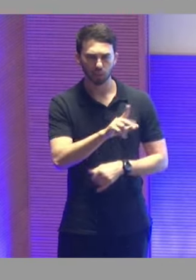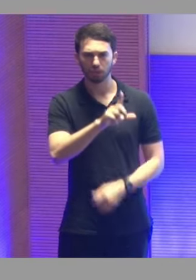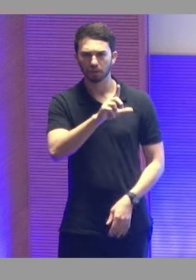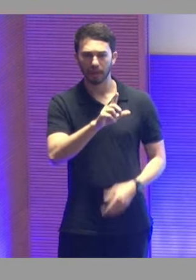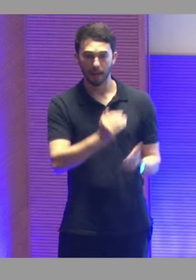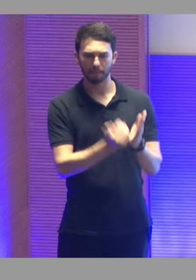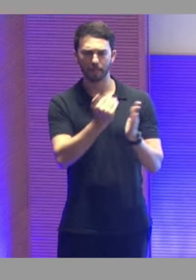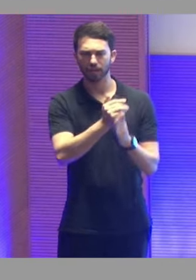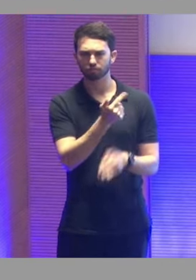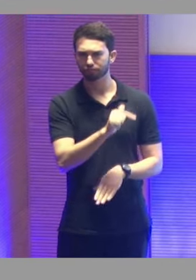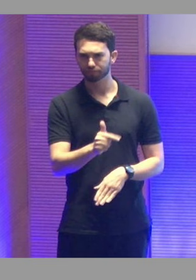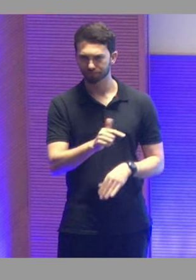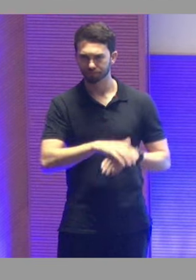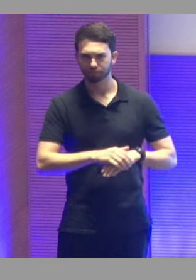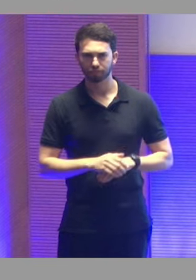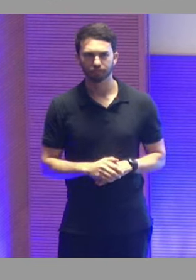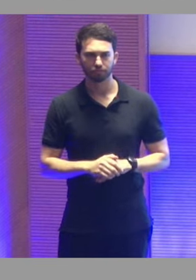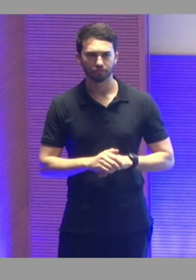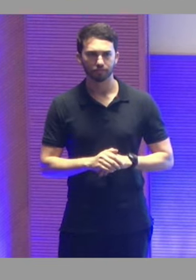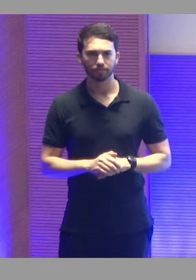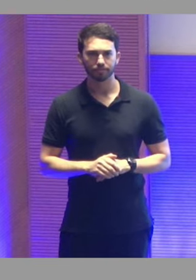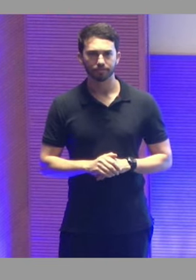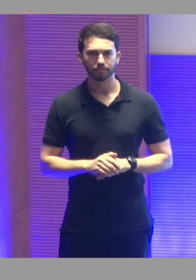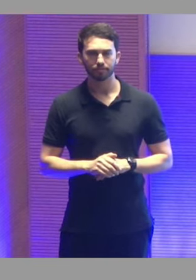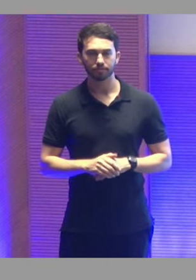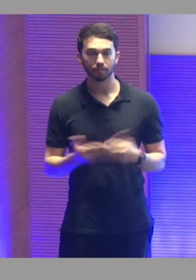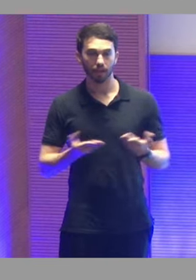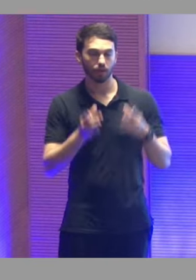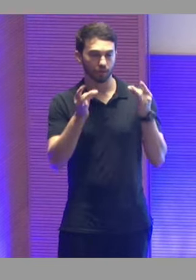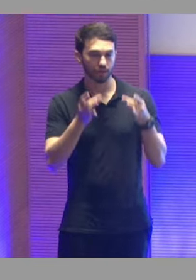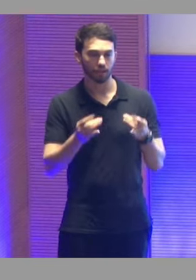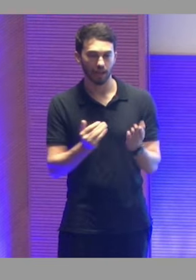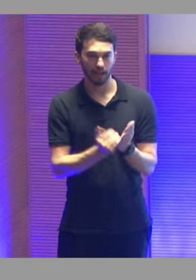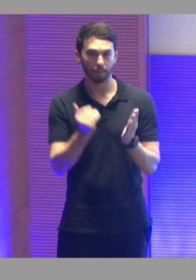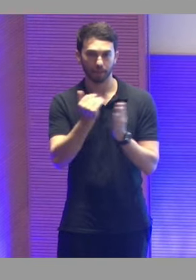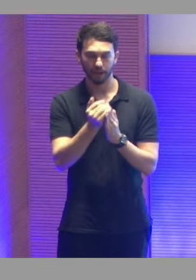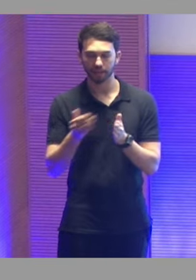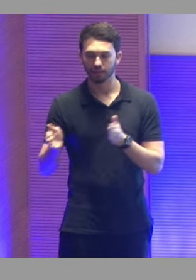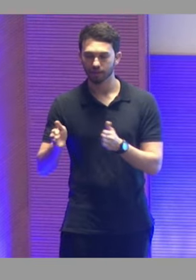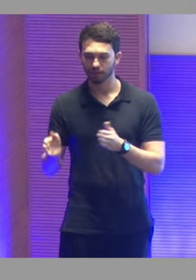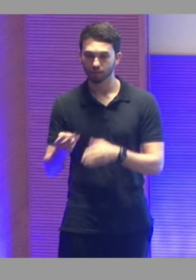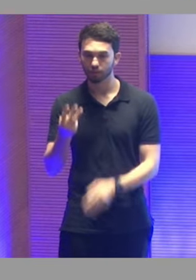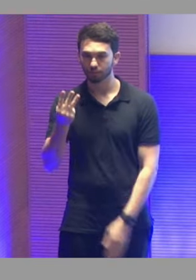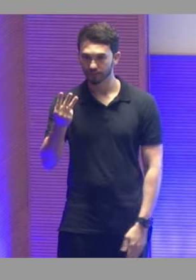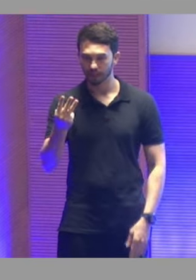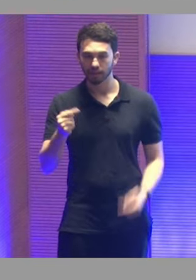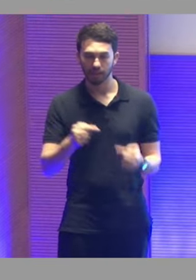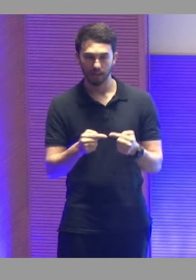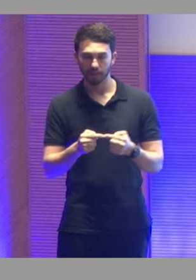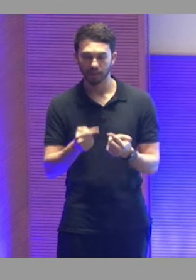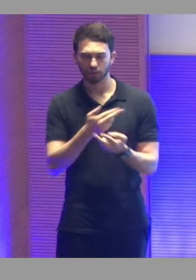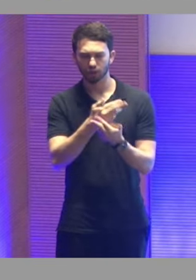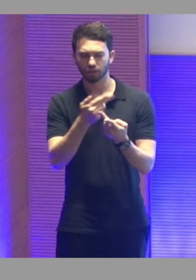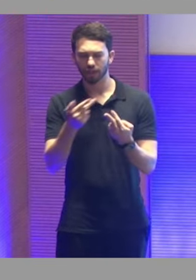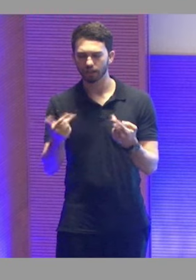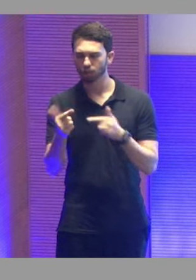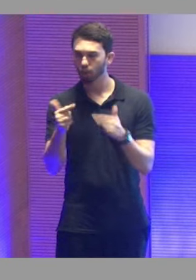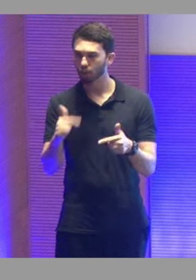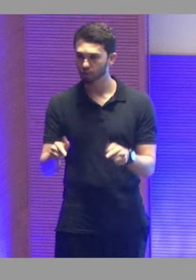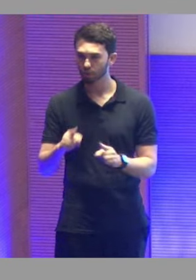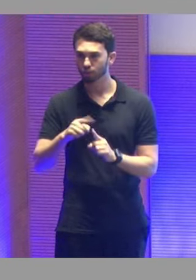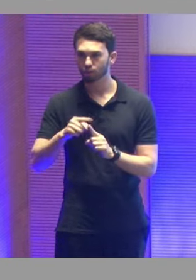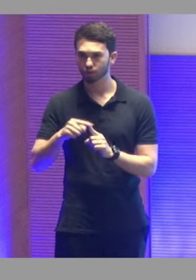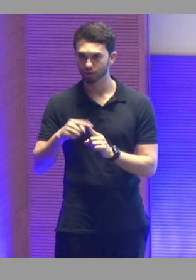eletricidade agora vou entrar com mais detalhes nas emissões de scopo 3 que são todas as outras fontes de Emissão